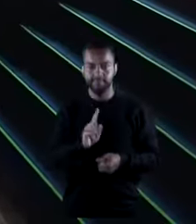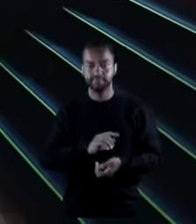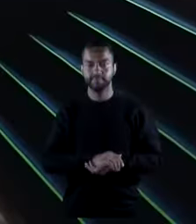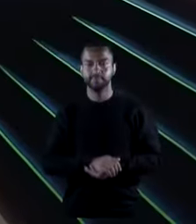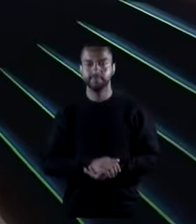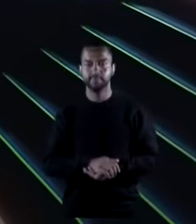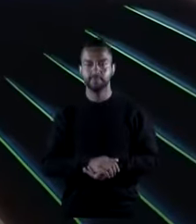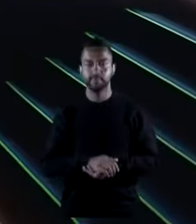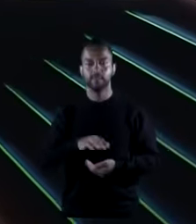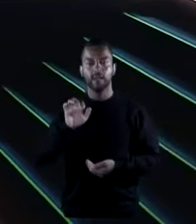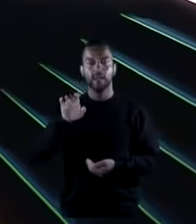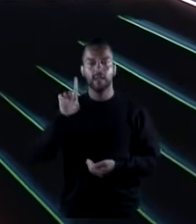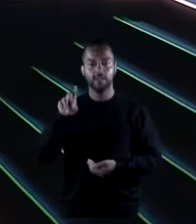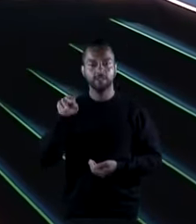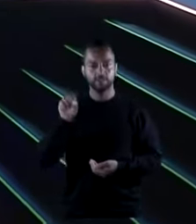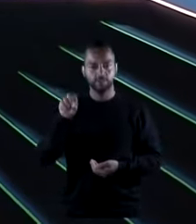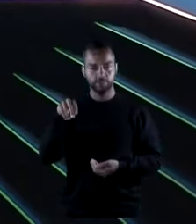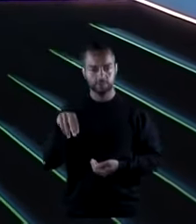o Edson.